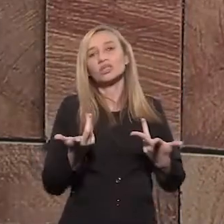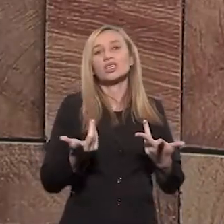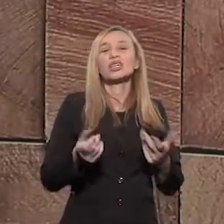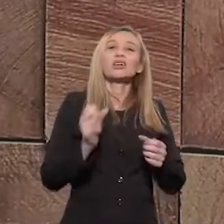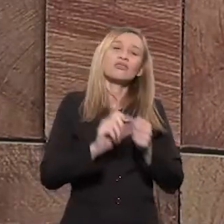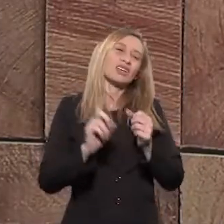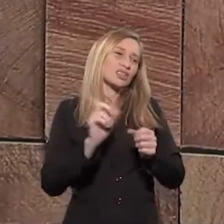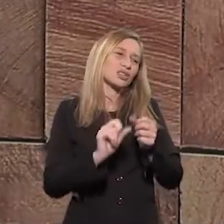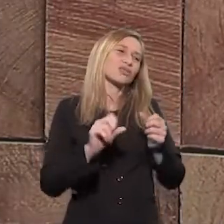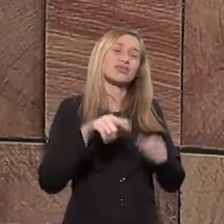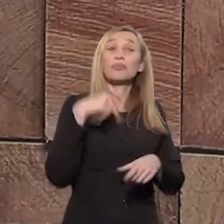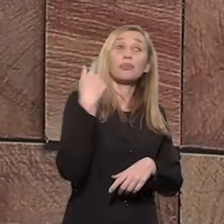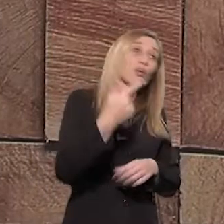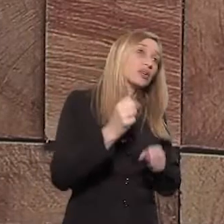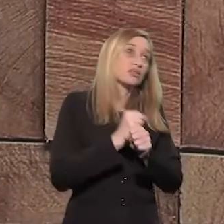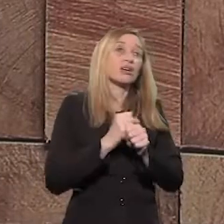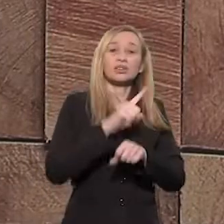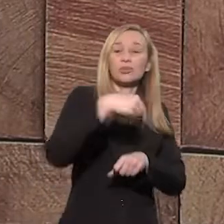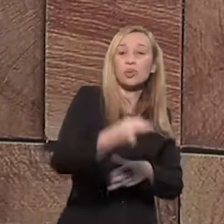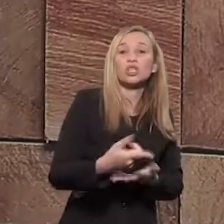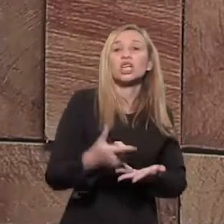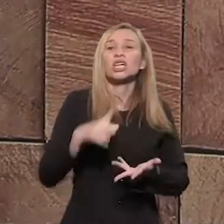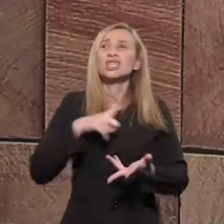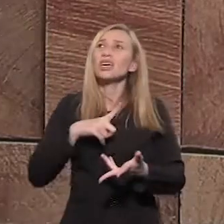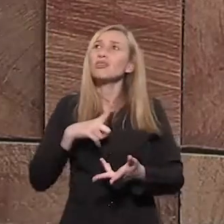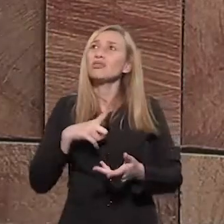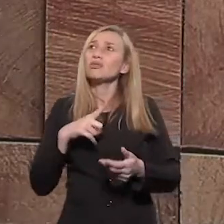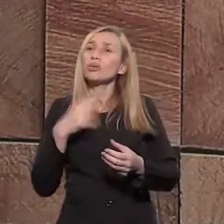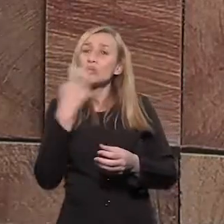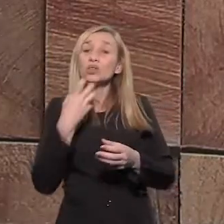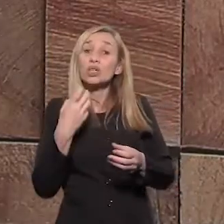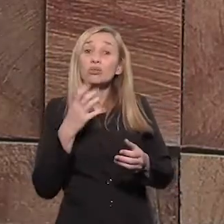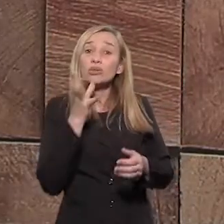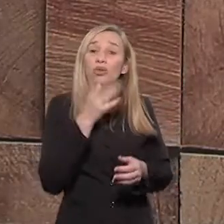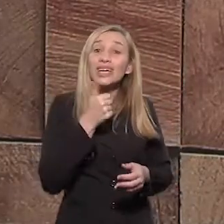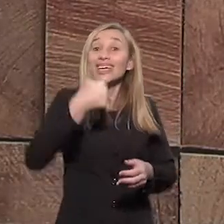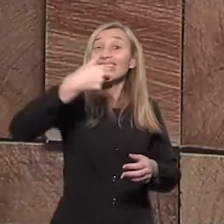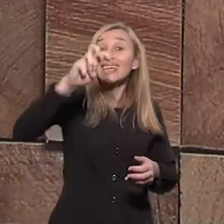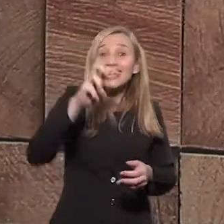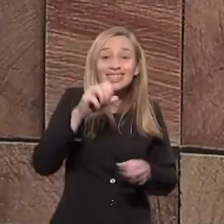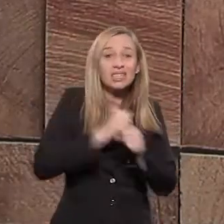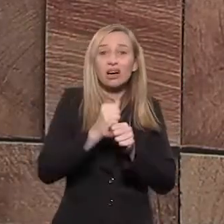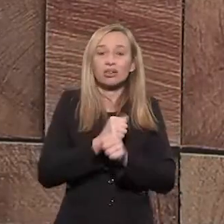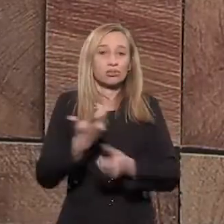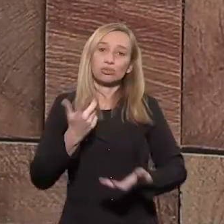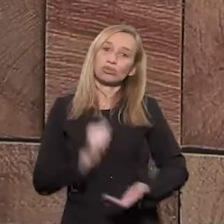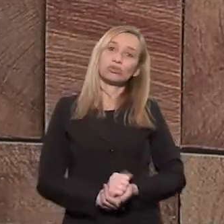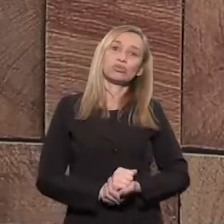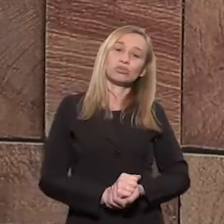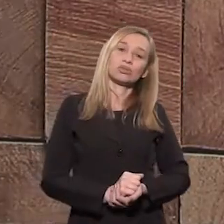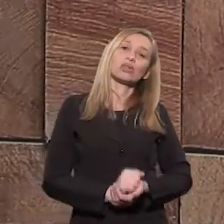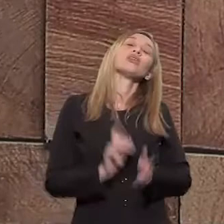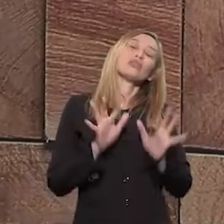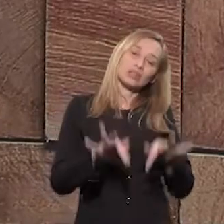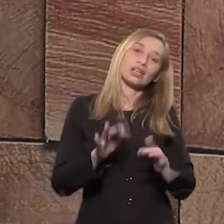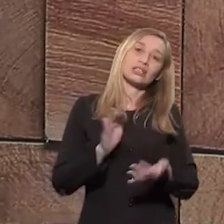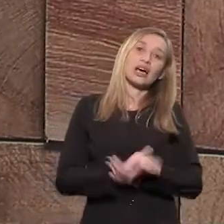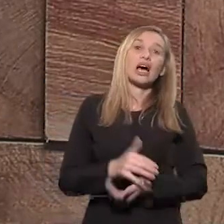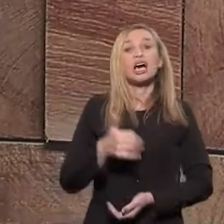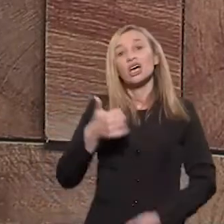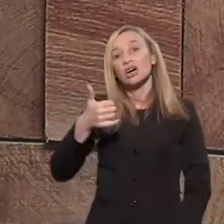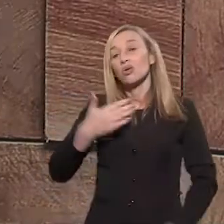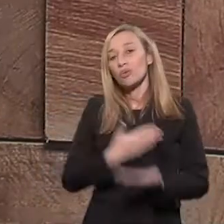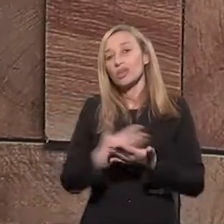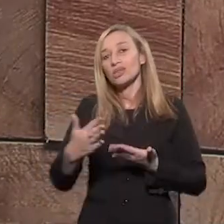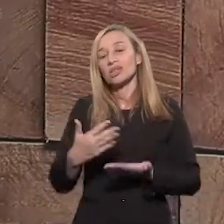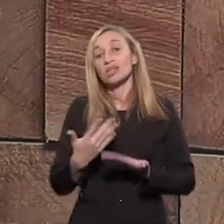também, às vezes eu consigo fazer muito depois, muitos anos depois. Tive uma música que eu demorei 15 anos para fazer. Fiz dos 15 aos 30.